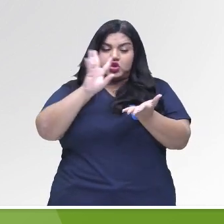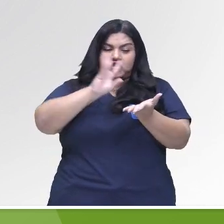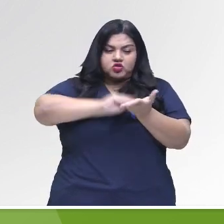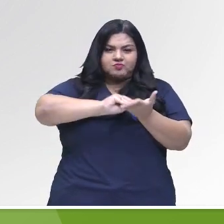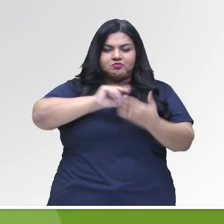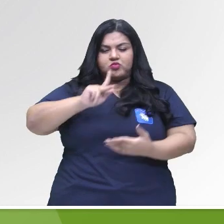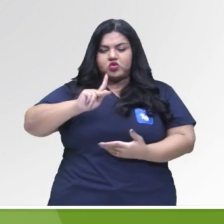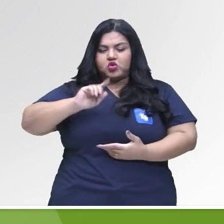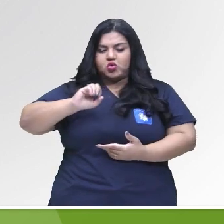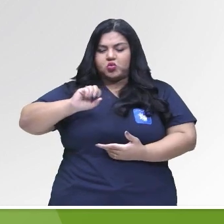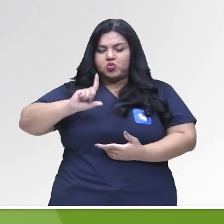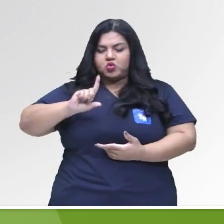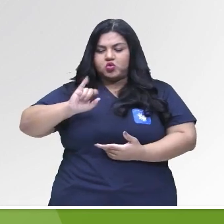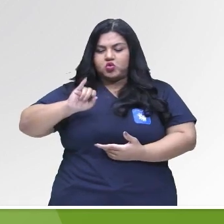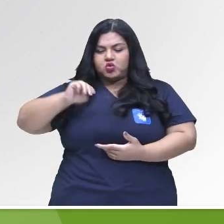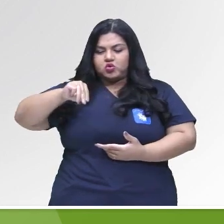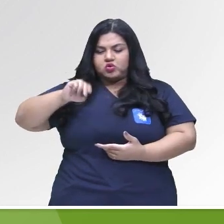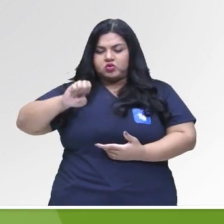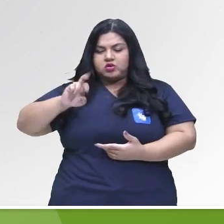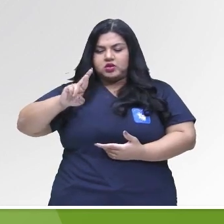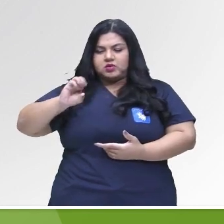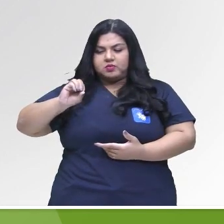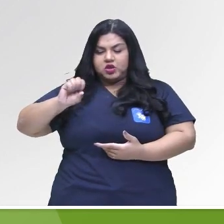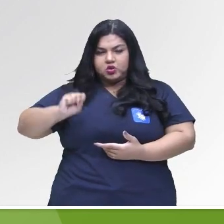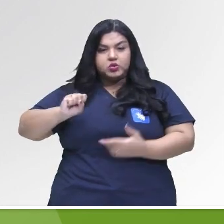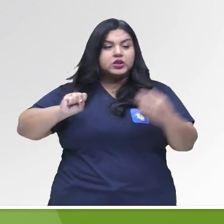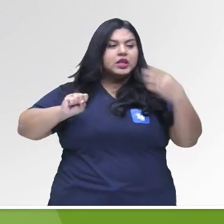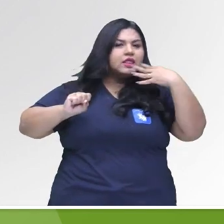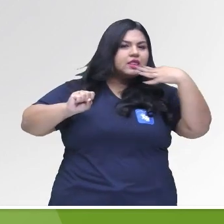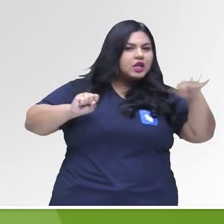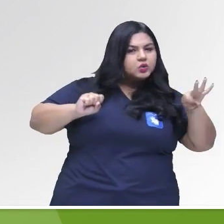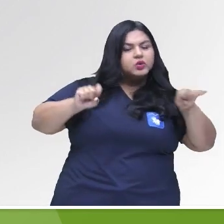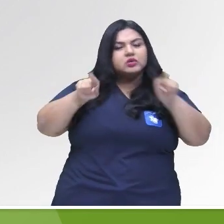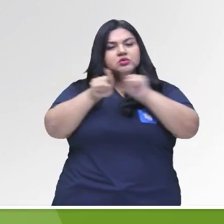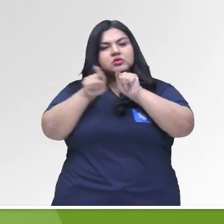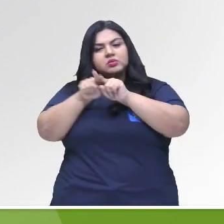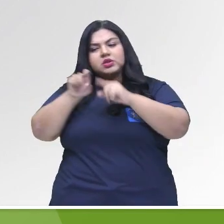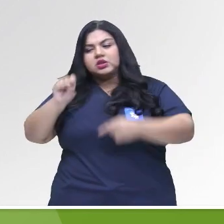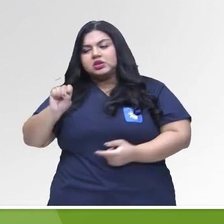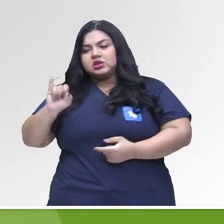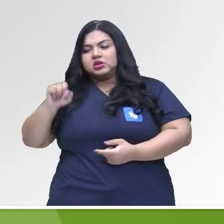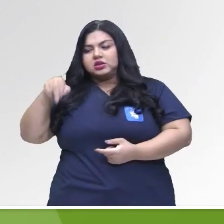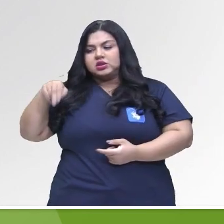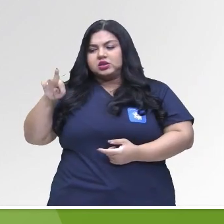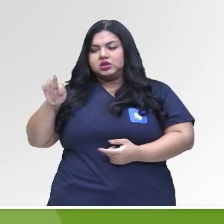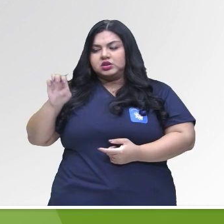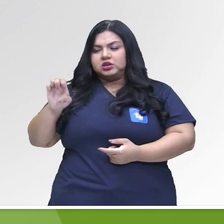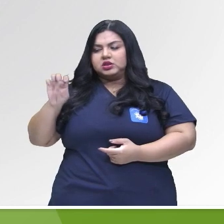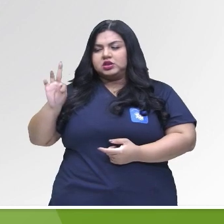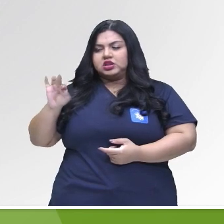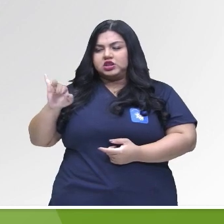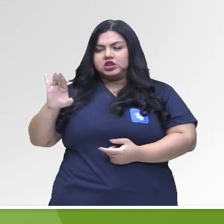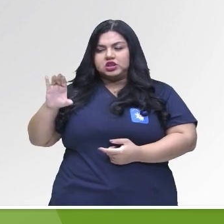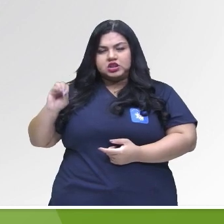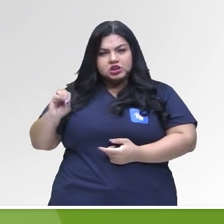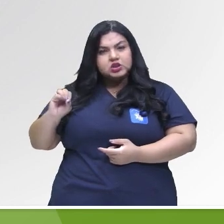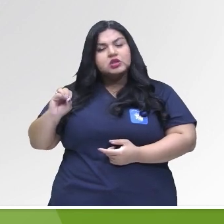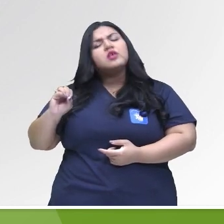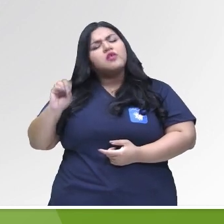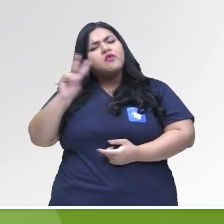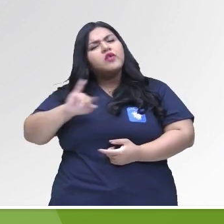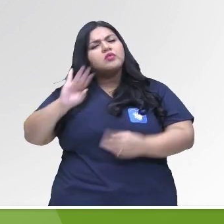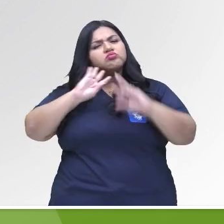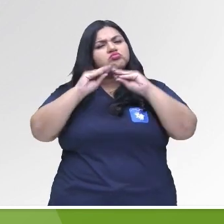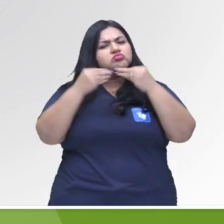polímeros, tá? Tanto naturais quanto sintéticos, ok? Então, a gente vai tratar dessas substâncias e